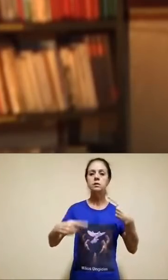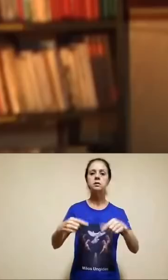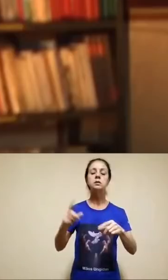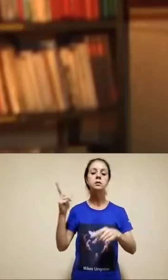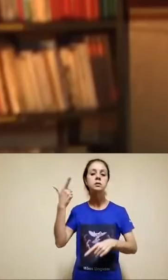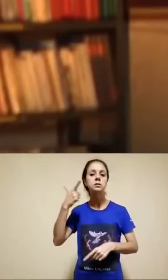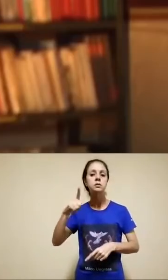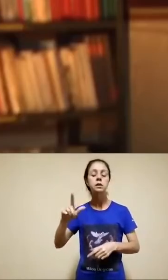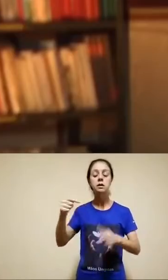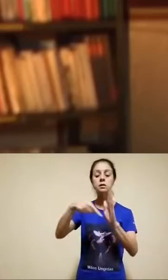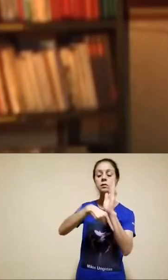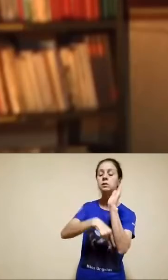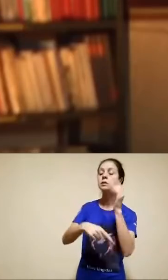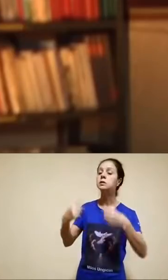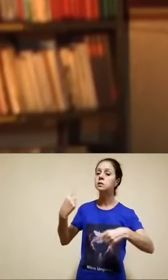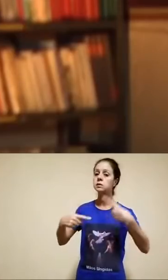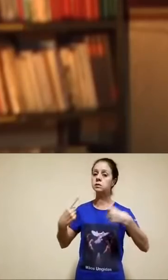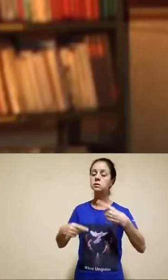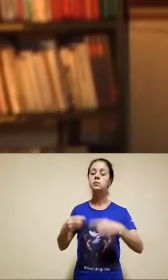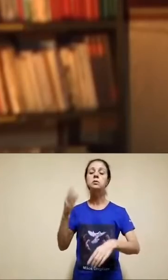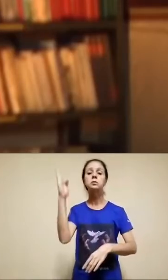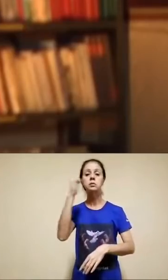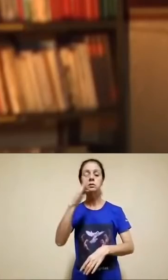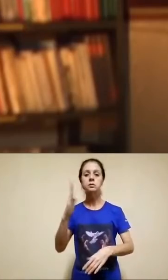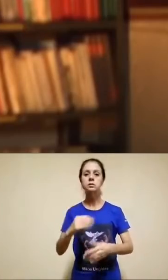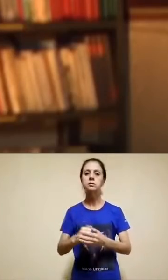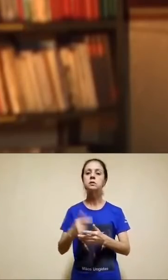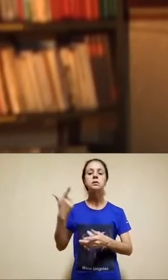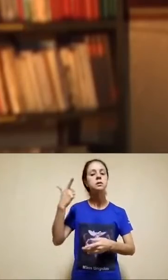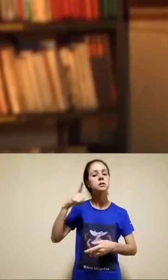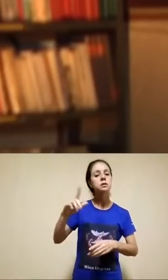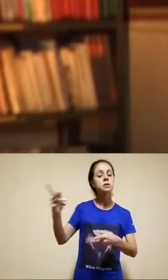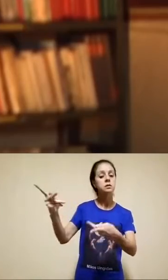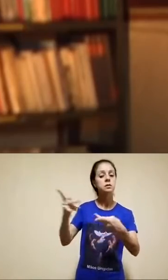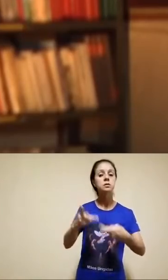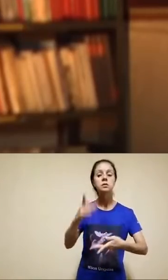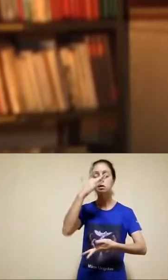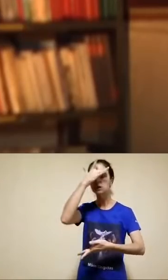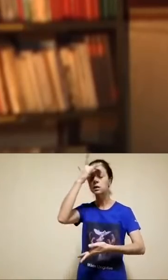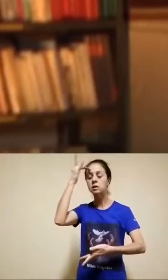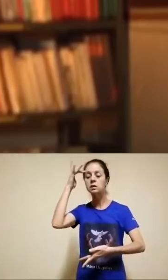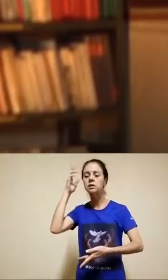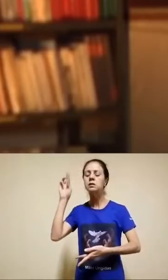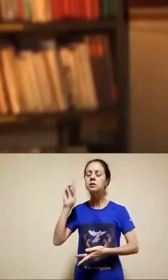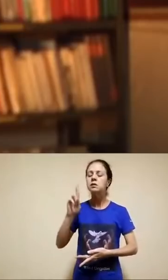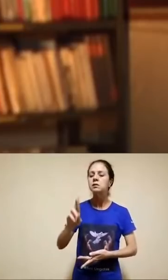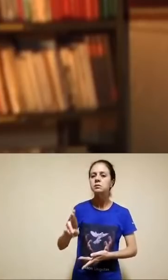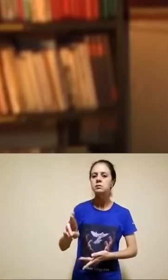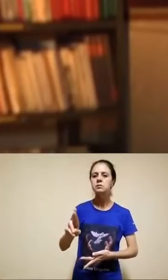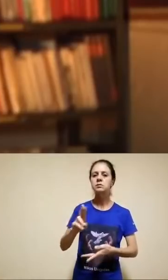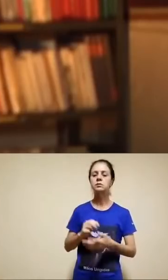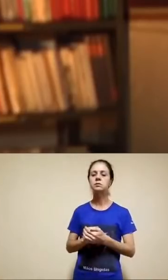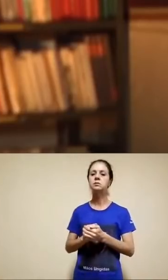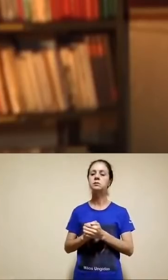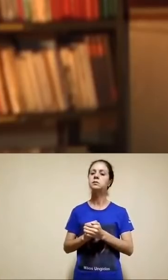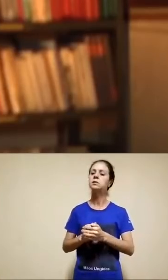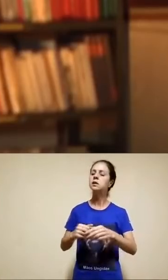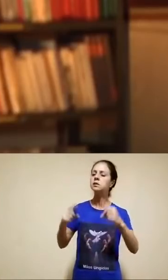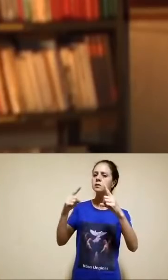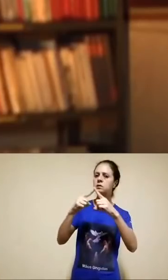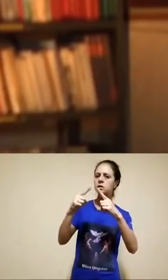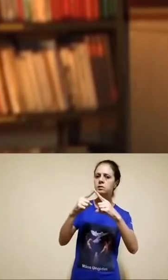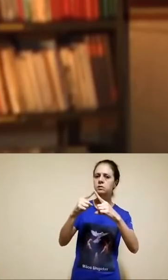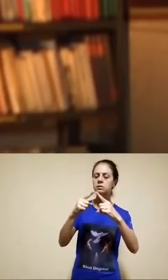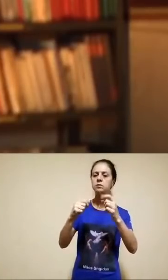o nosso instrumento para conseguir aprofundar a democracia brasileira e para conseguir fazer com que os nossos representantes estejam cada vez